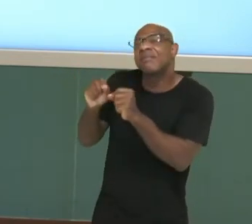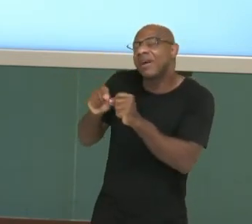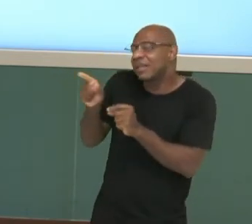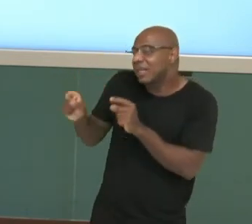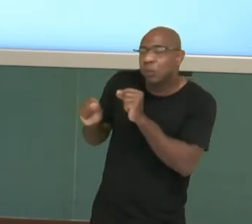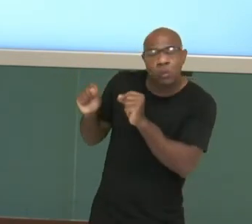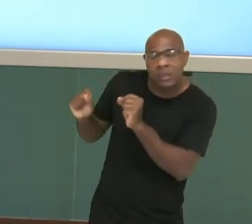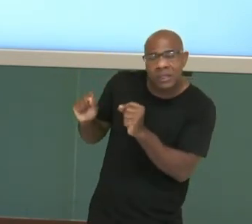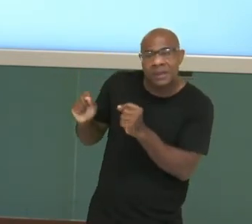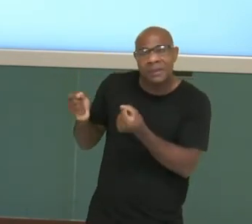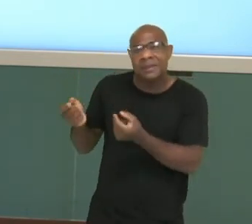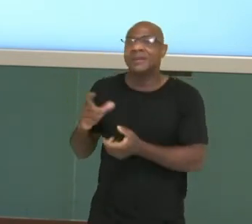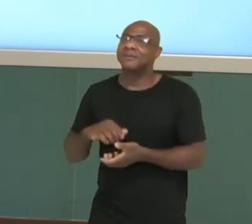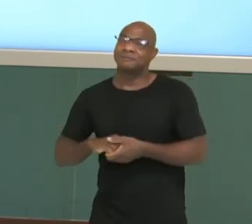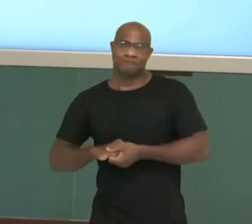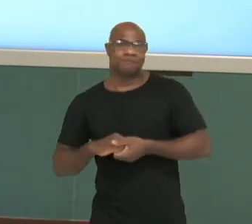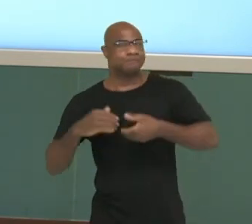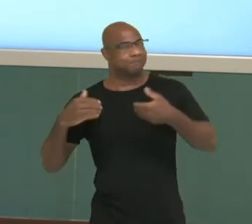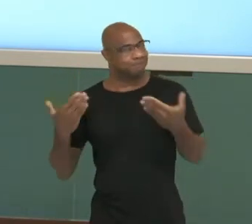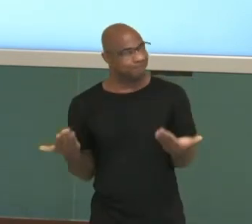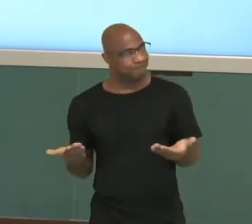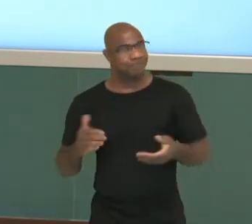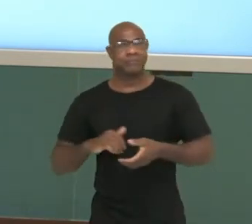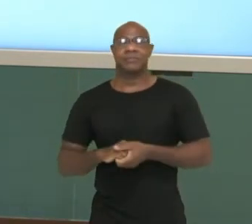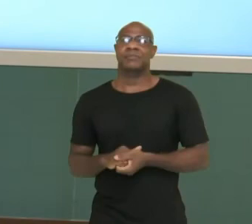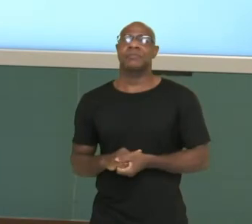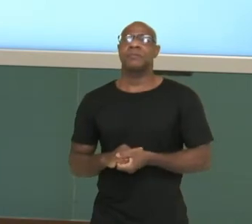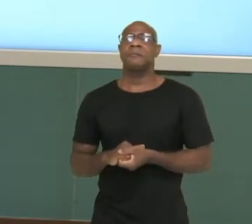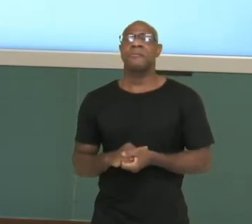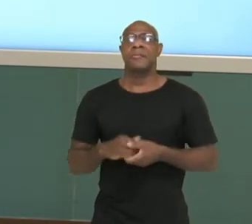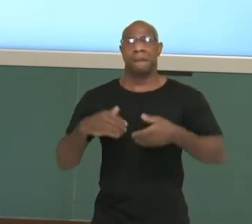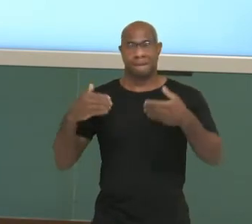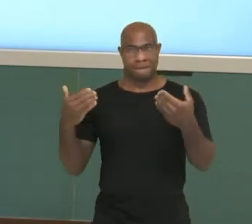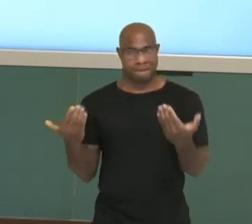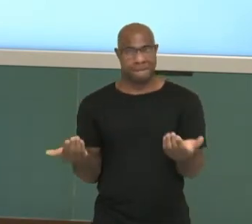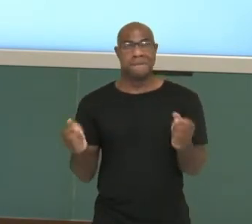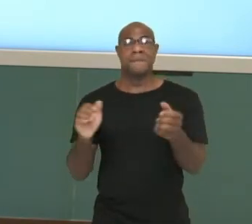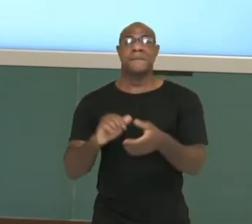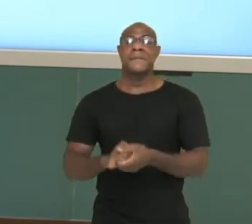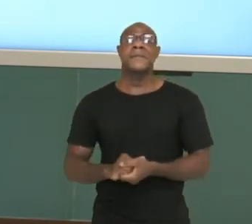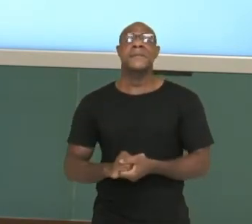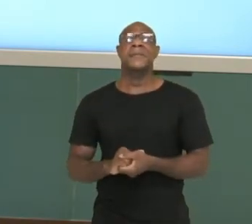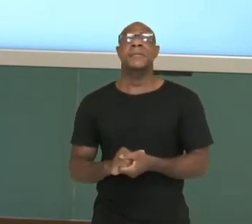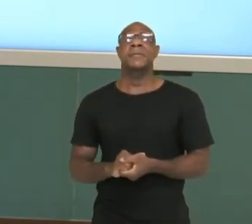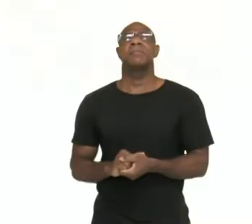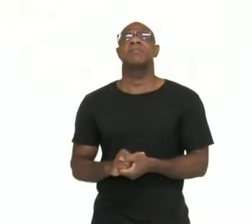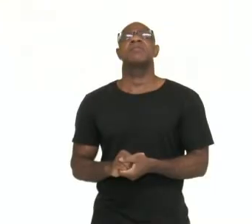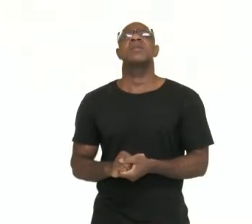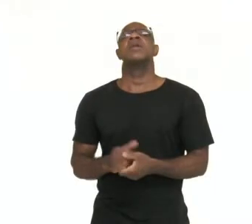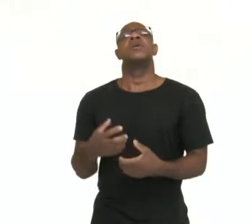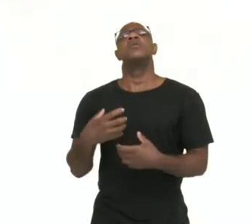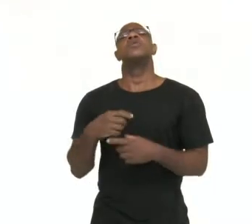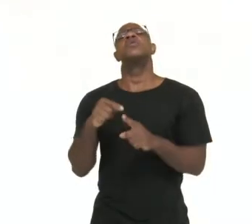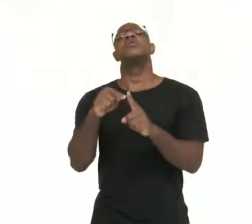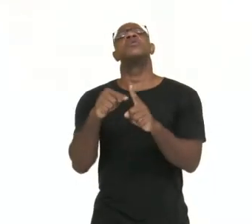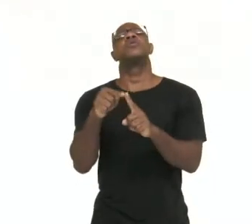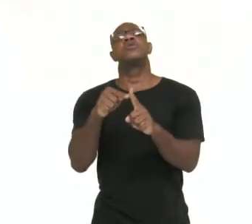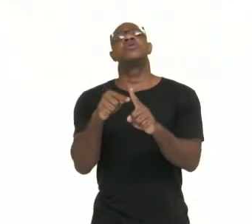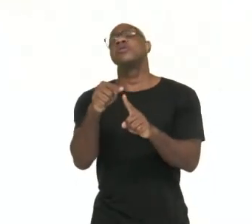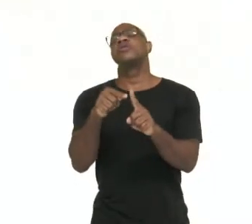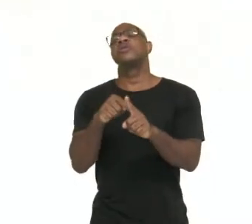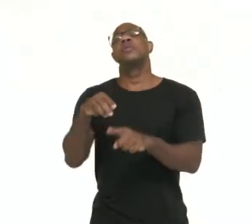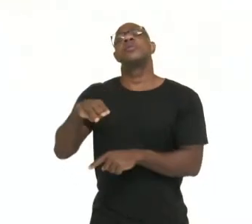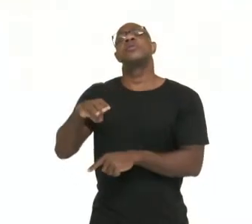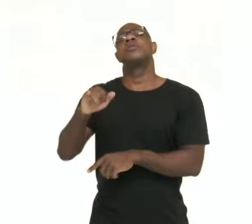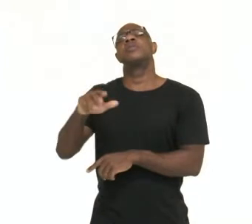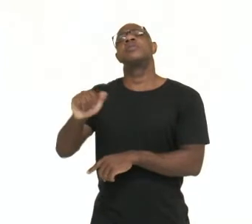chegar ao resultado, à resposta daquilo que está sendo expressado ali. E os estilos de mímica? Quais são os estilos